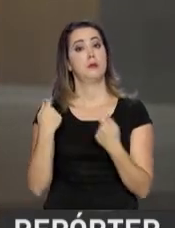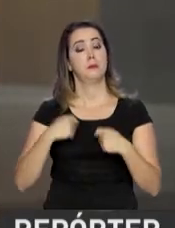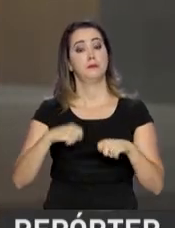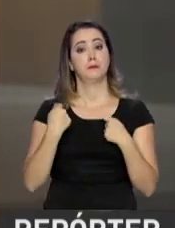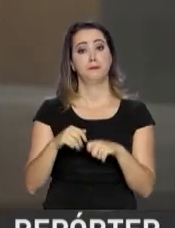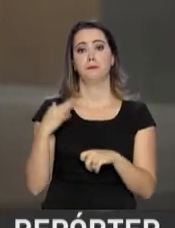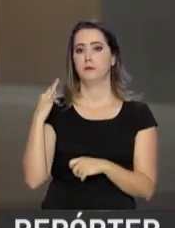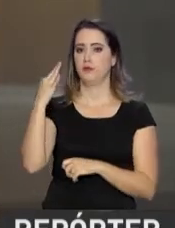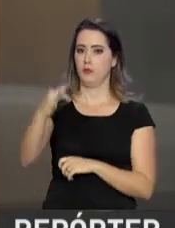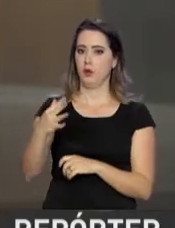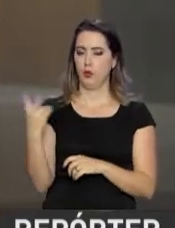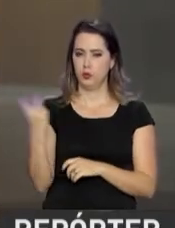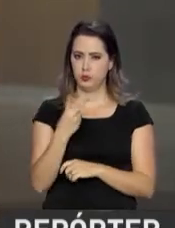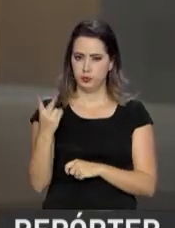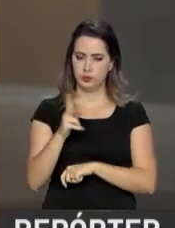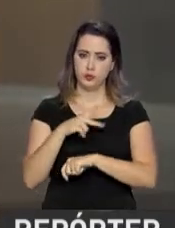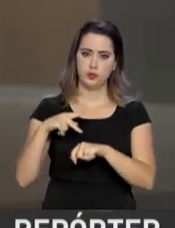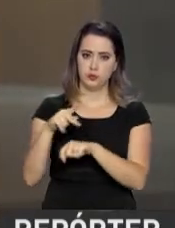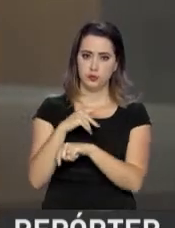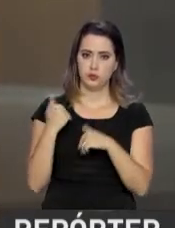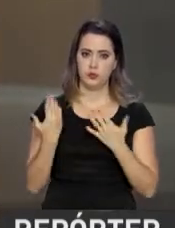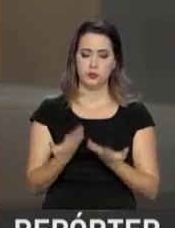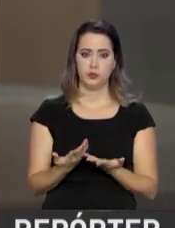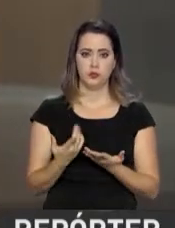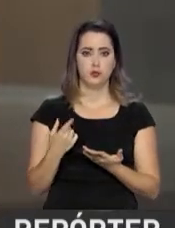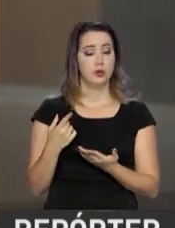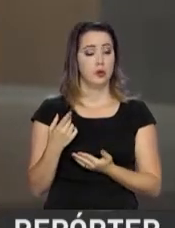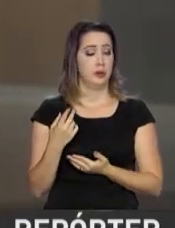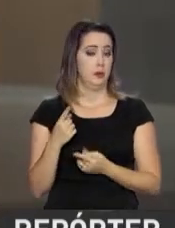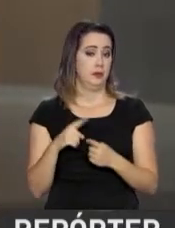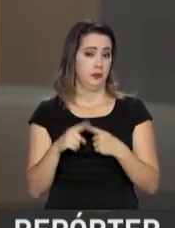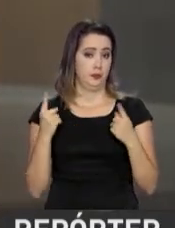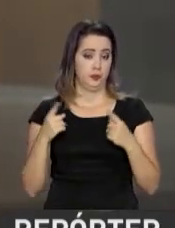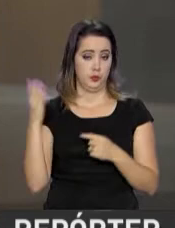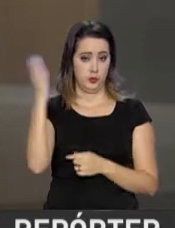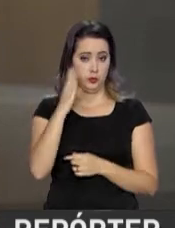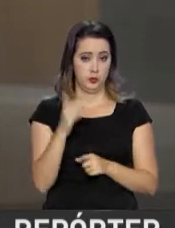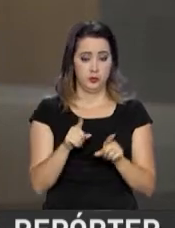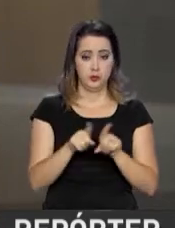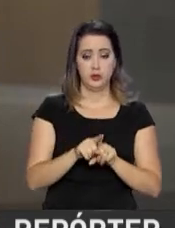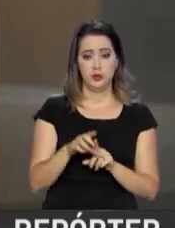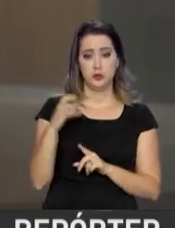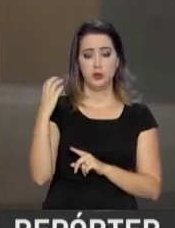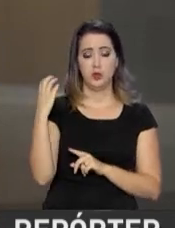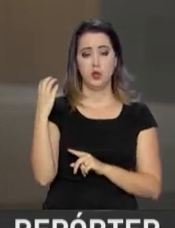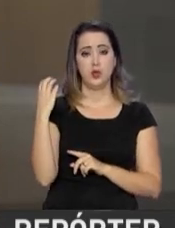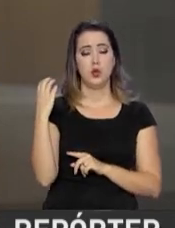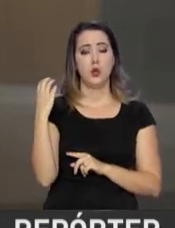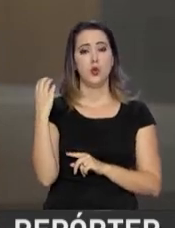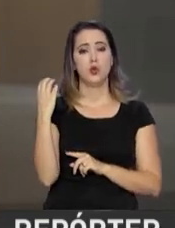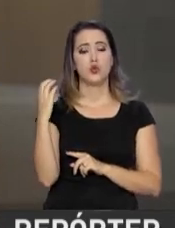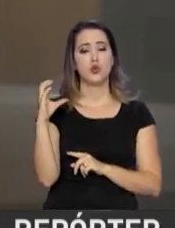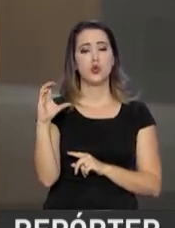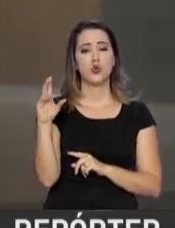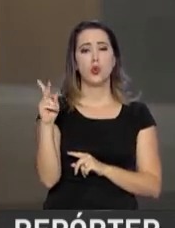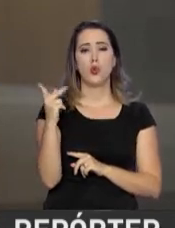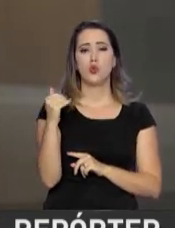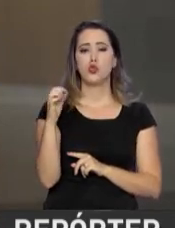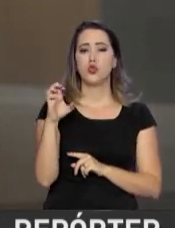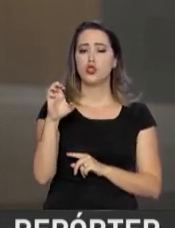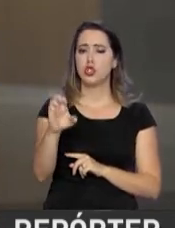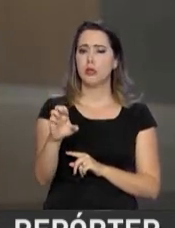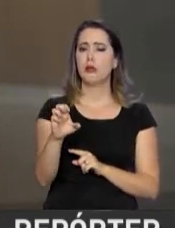entre os dois países não que a relação entre brasil e chile não seja intensa nesta área de